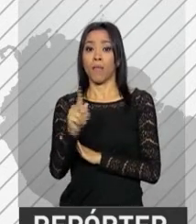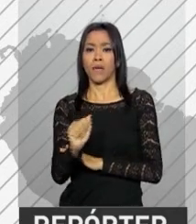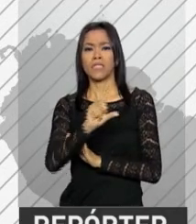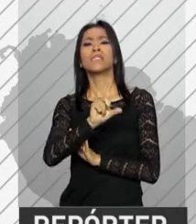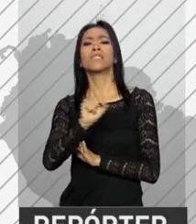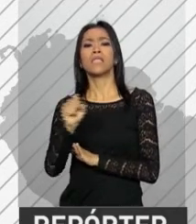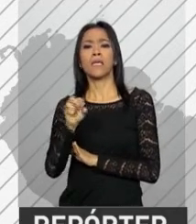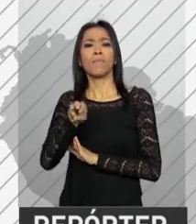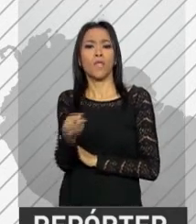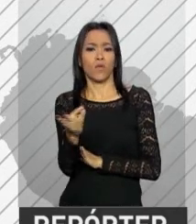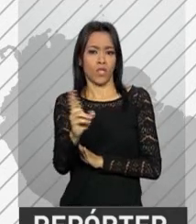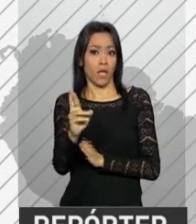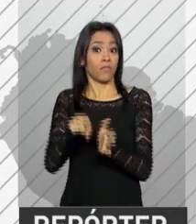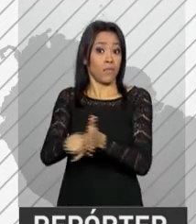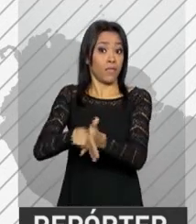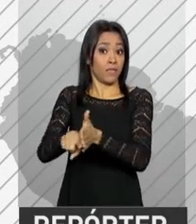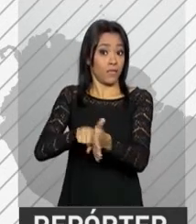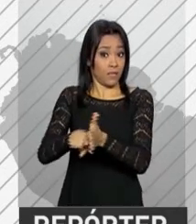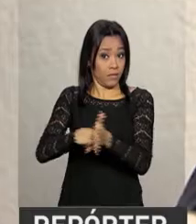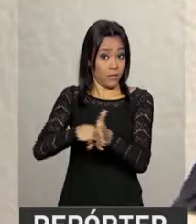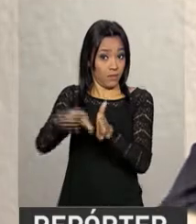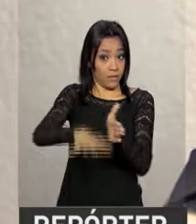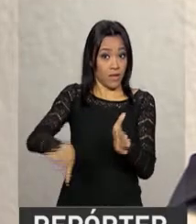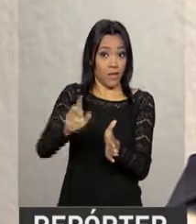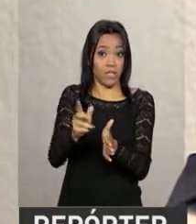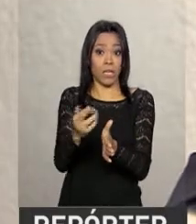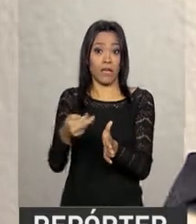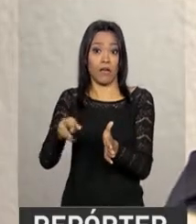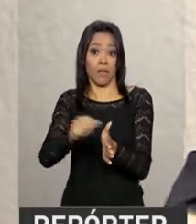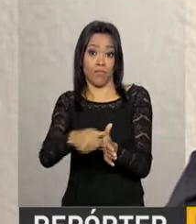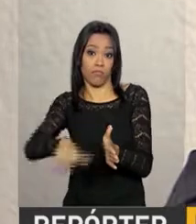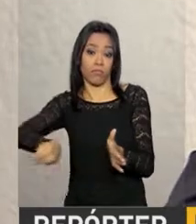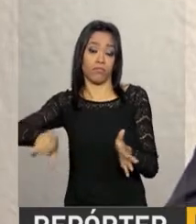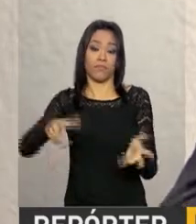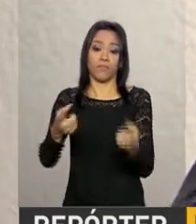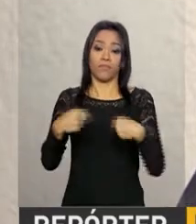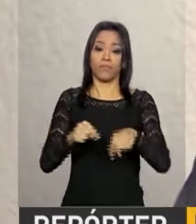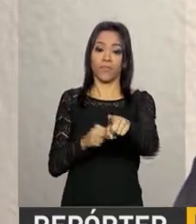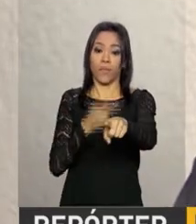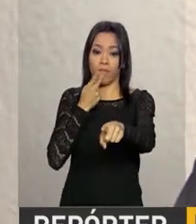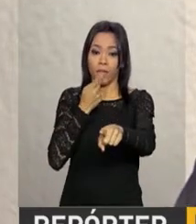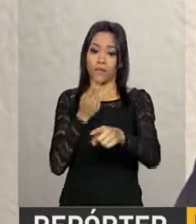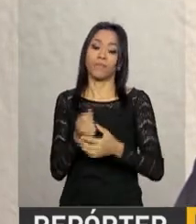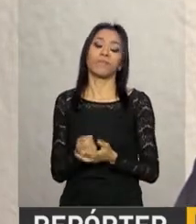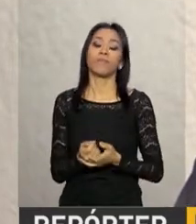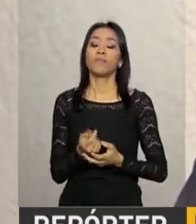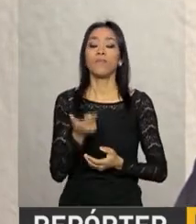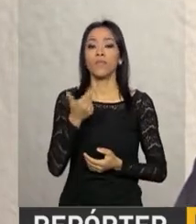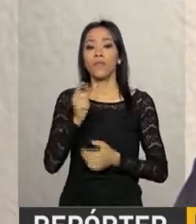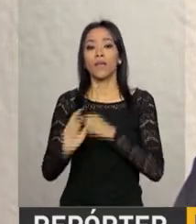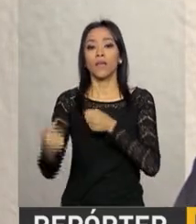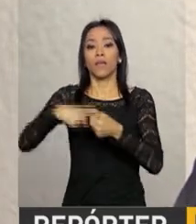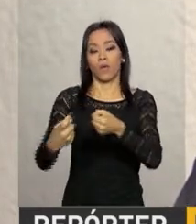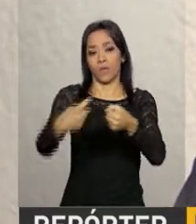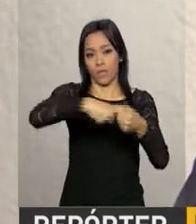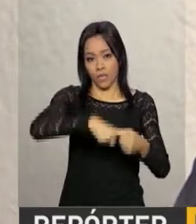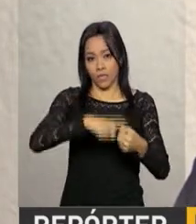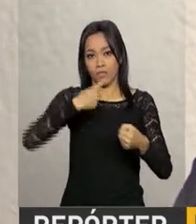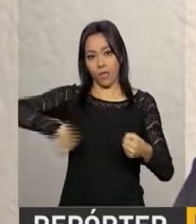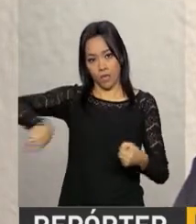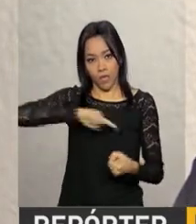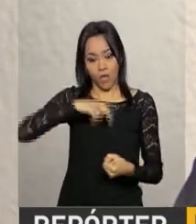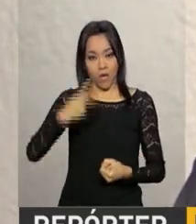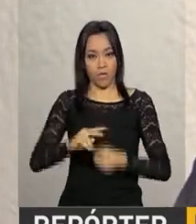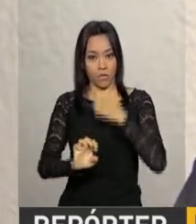para pesquisas com leguminosas sua óbvia ou outros canais são científica e técnica pra nós da